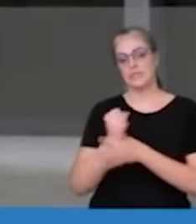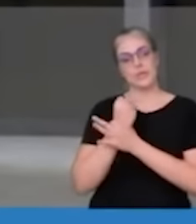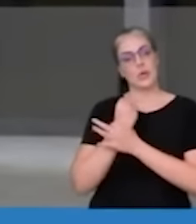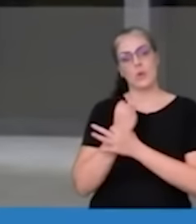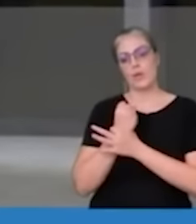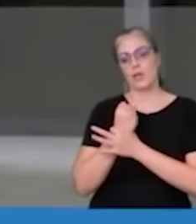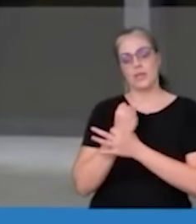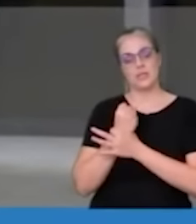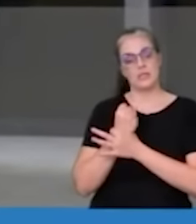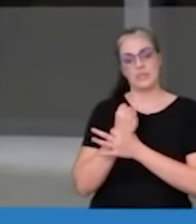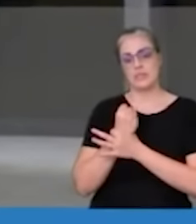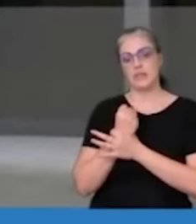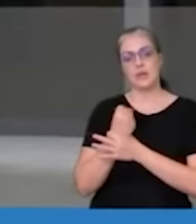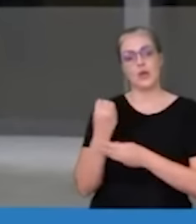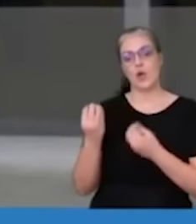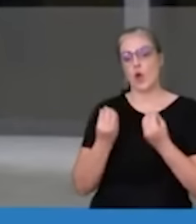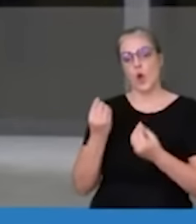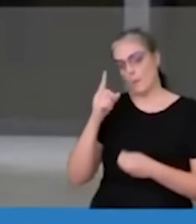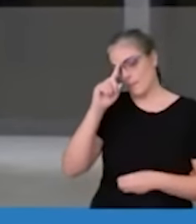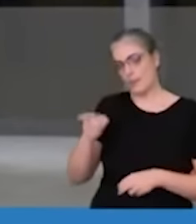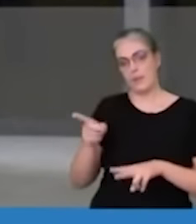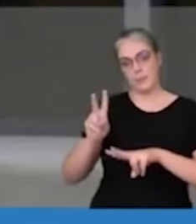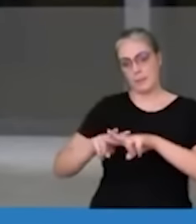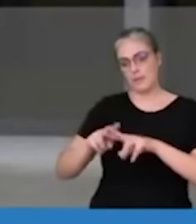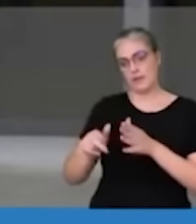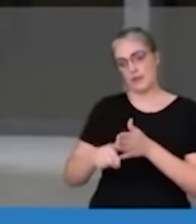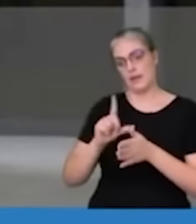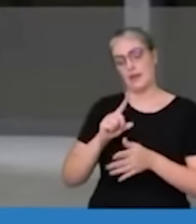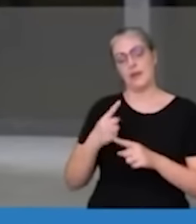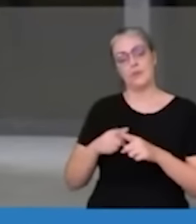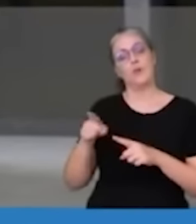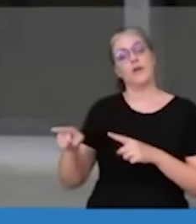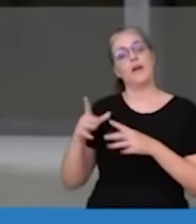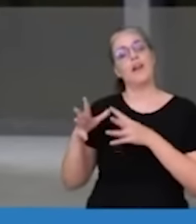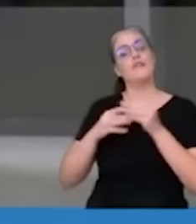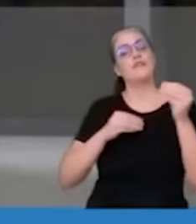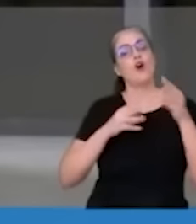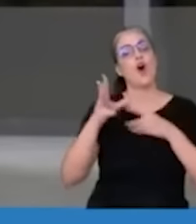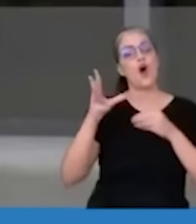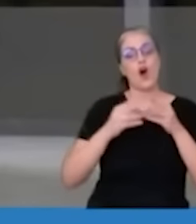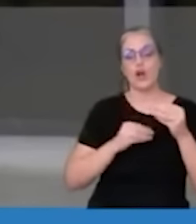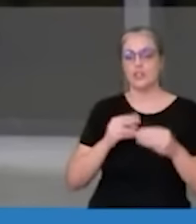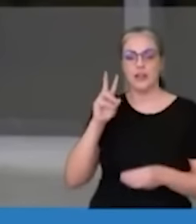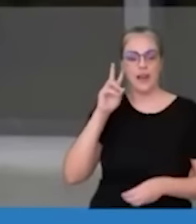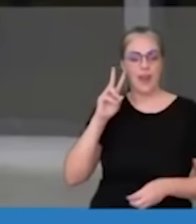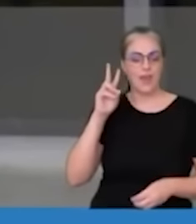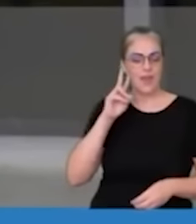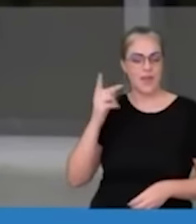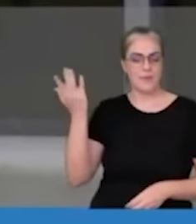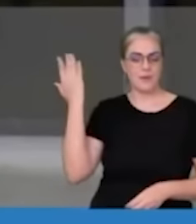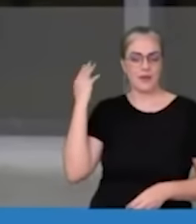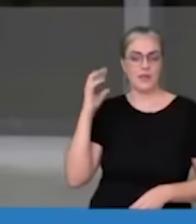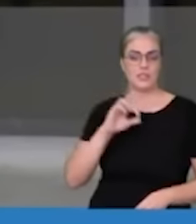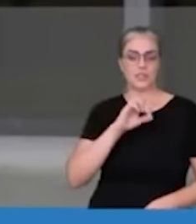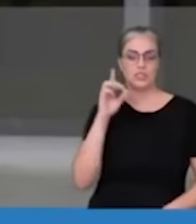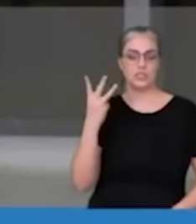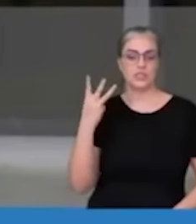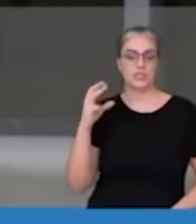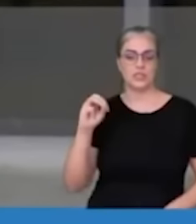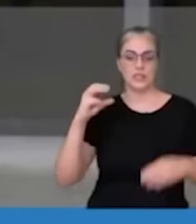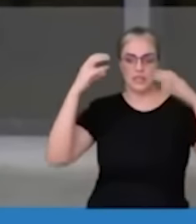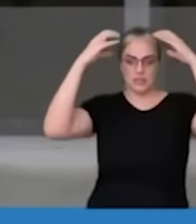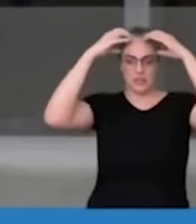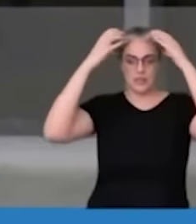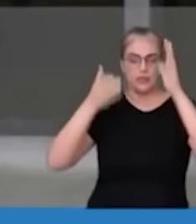botar a preventiva nele. Porque ele já é fujão declarado. Ele fugiu para a Disneylândia no dia 30 e esteve